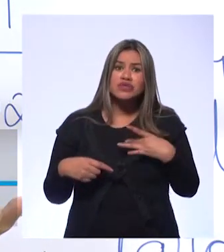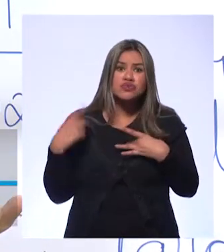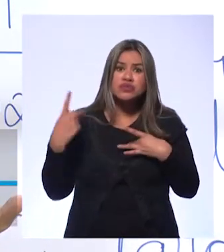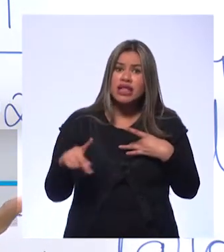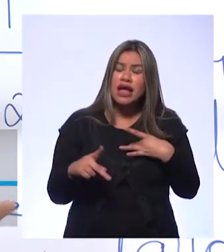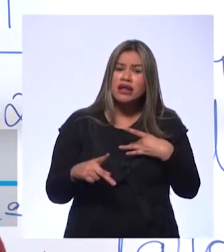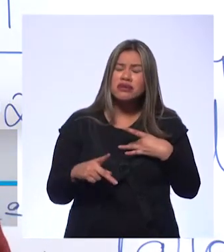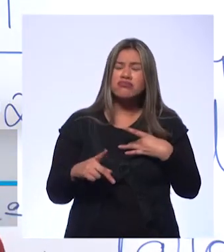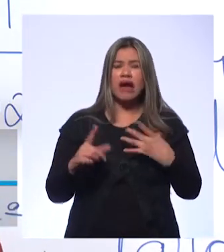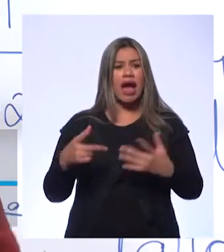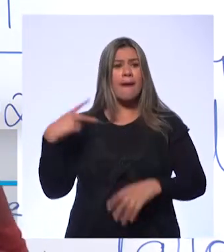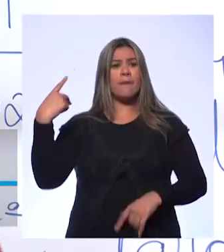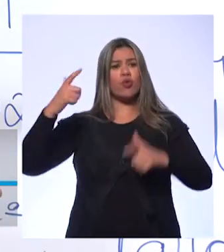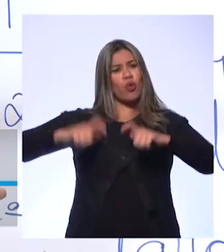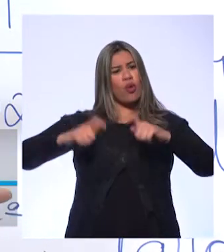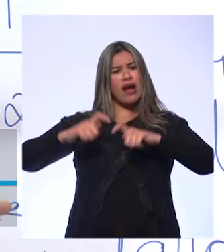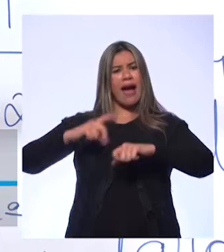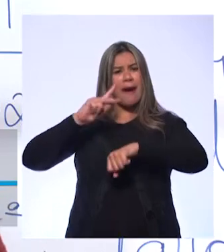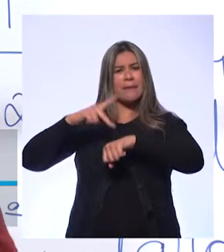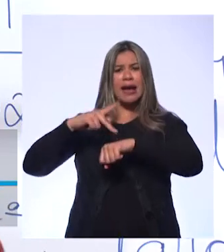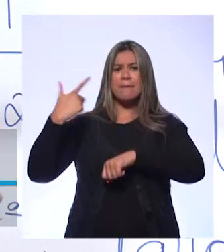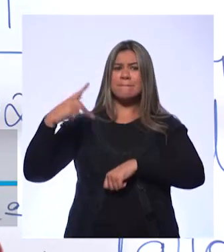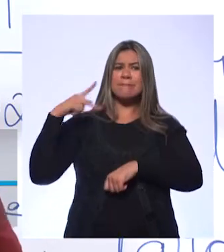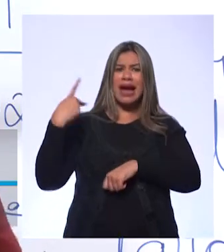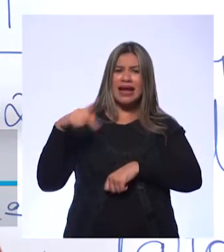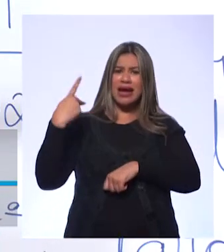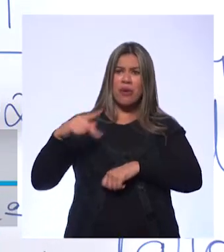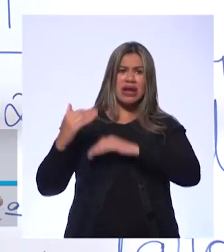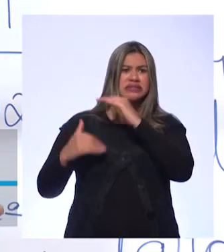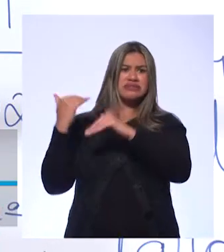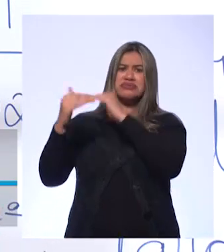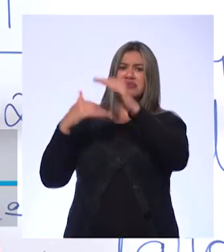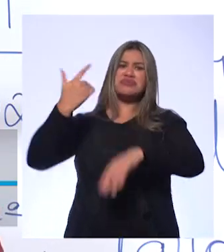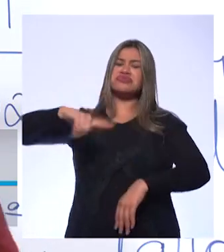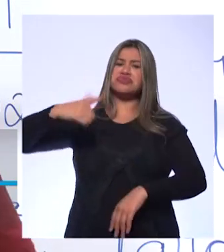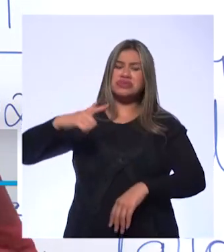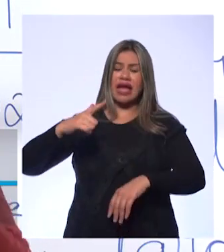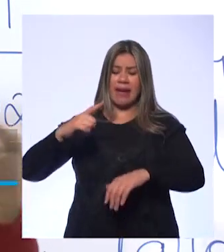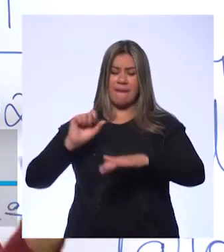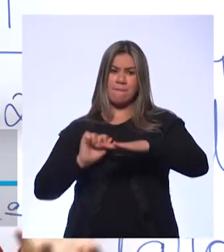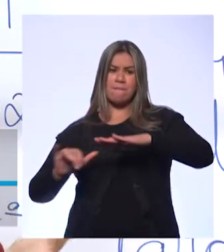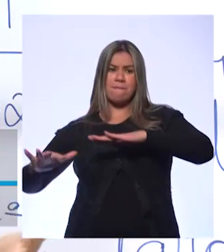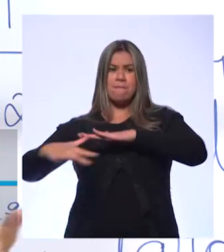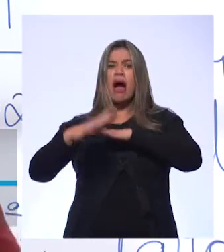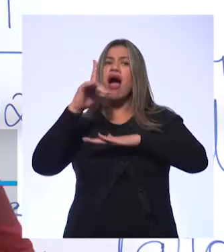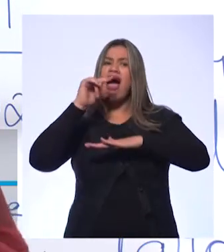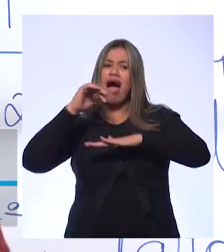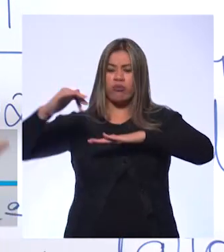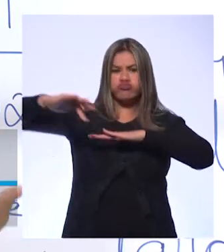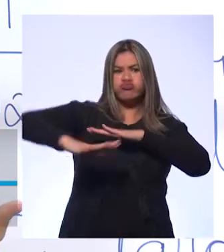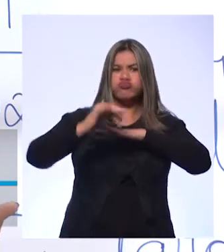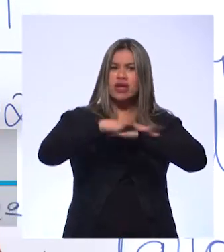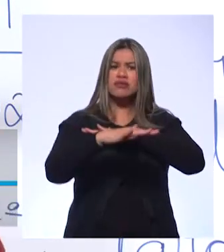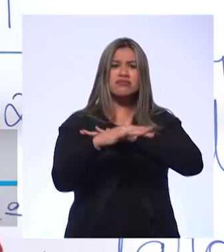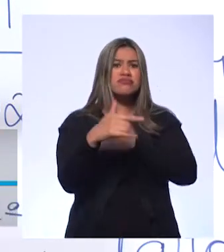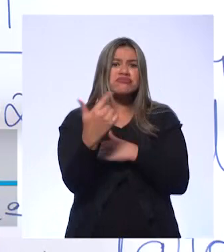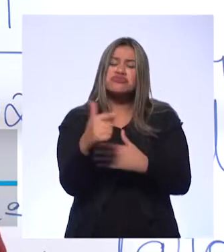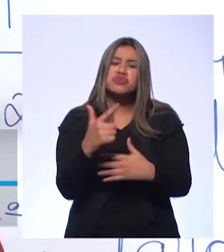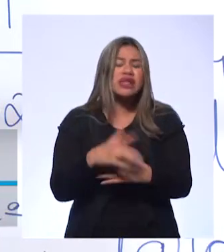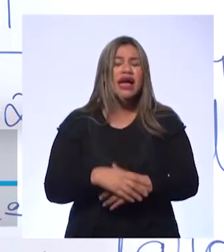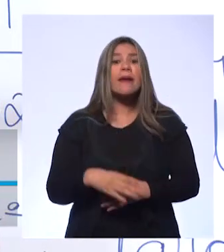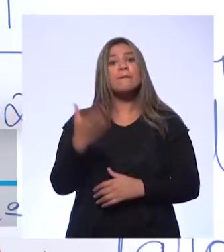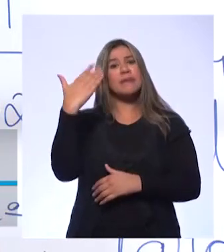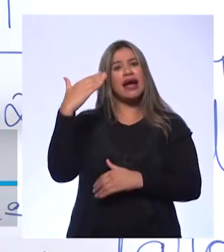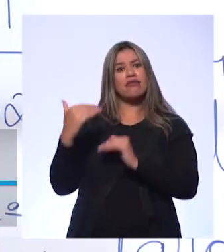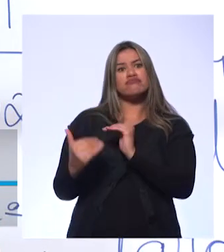não era tão desenvolvido assim para guardar intensa aí dá para o mar na época ali não era industrialmente é desenvolvido